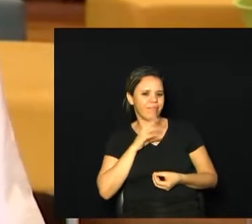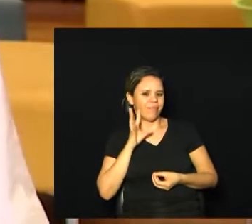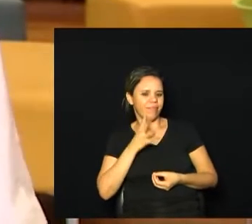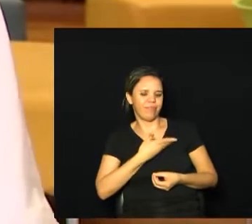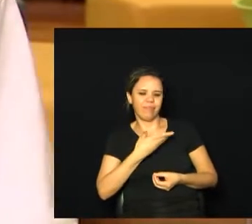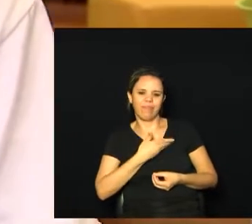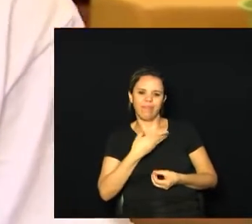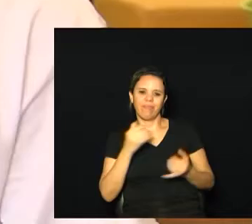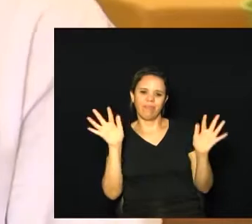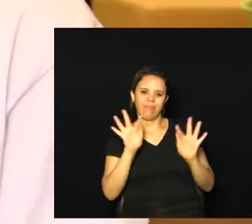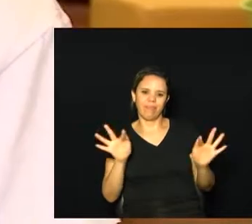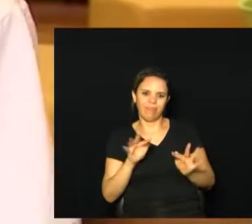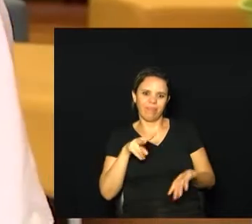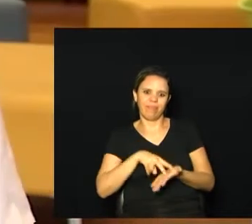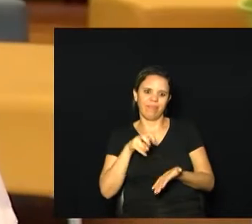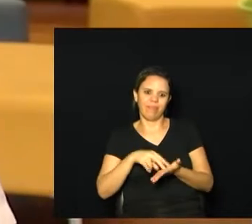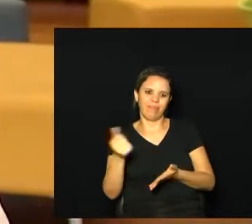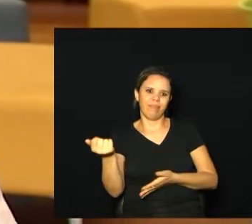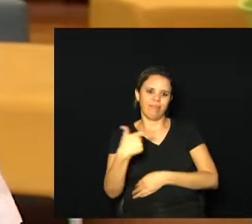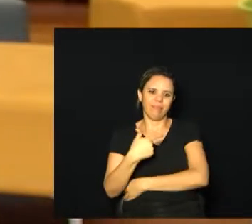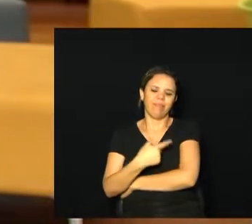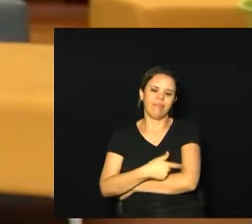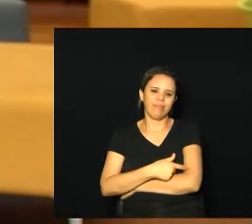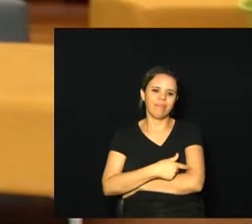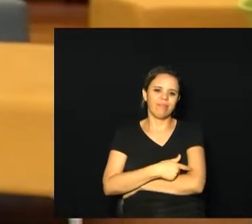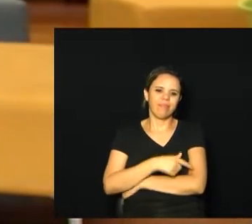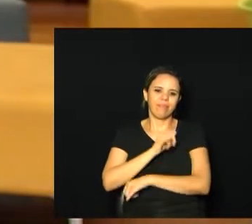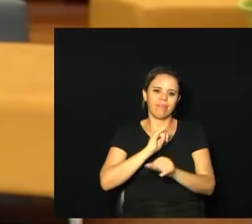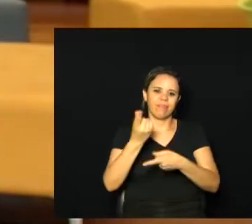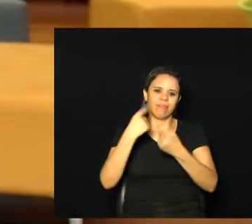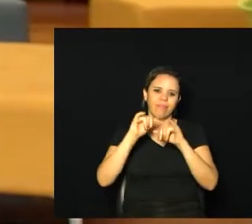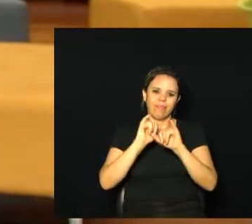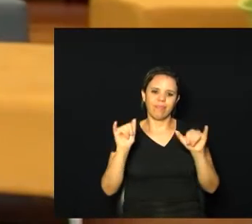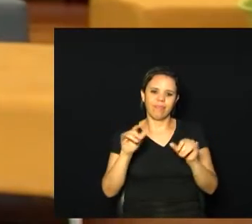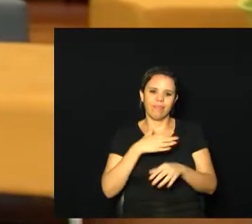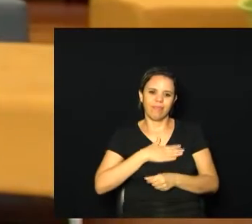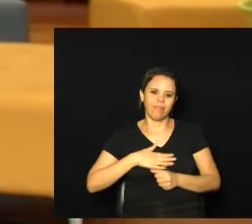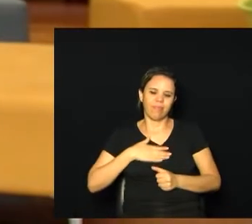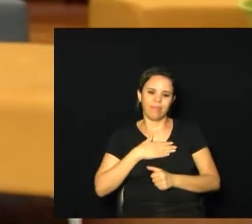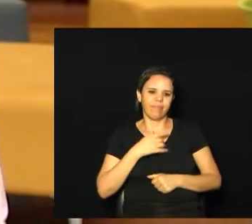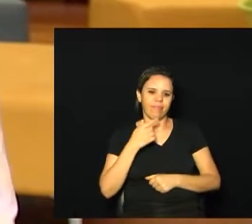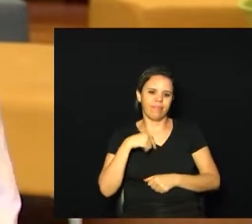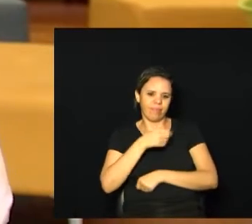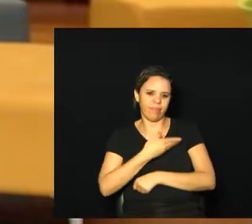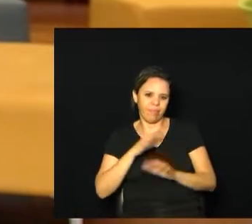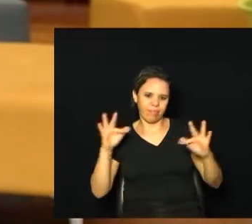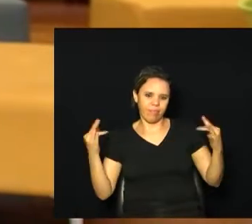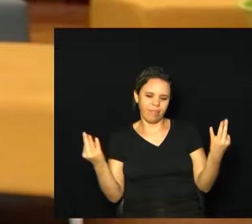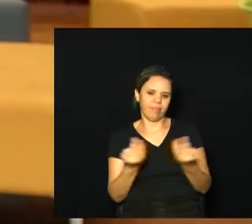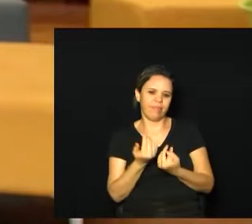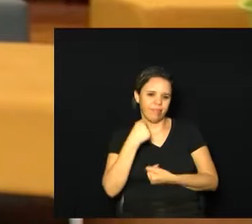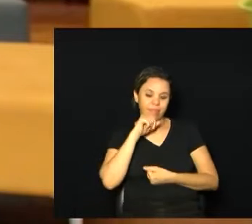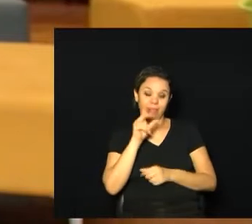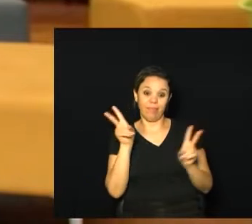amigos estão em êxtase mais do que eu, então a repercussão deles é imensa. Tipo, não só meus amigos, meus familiares,